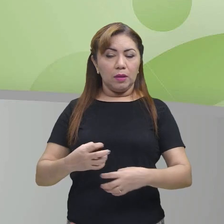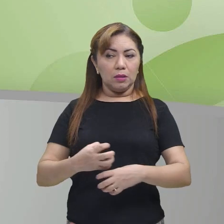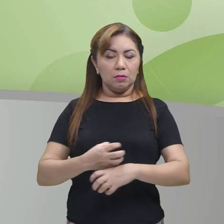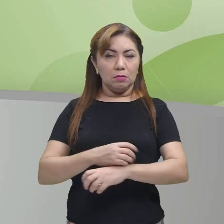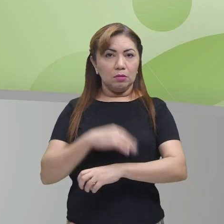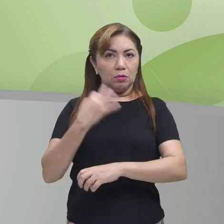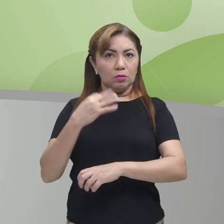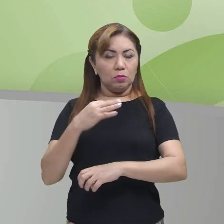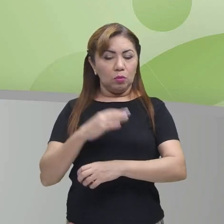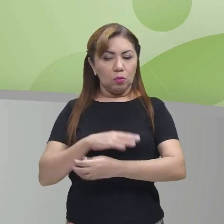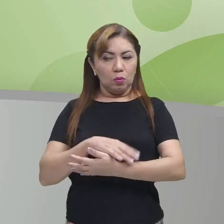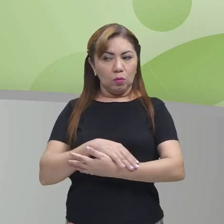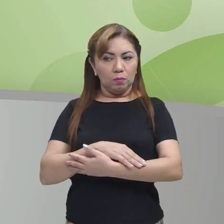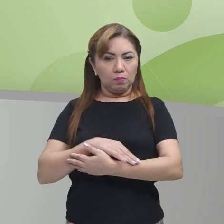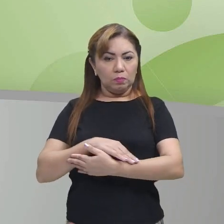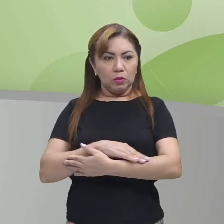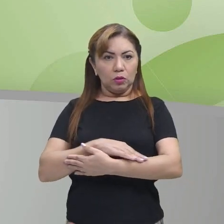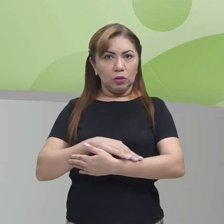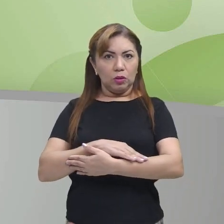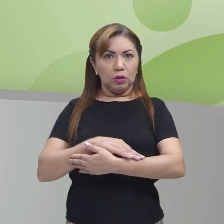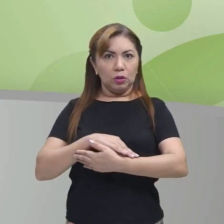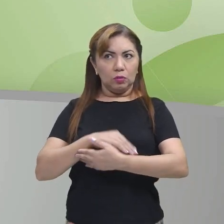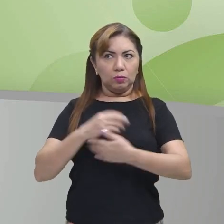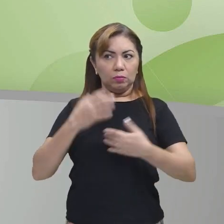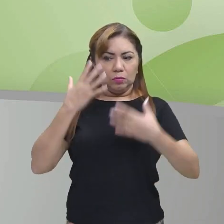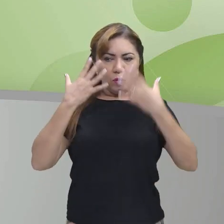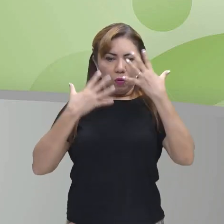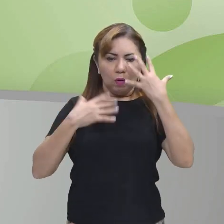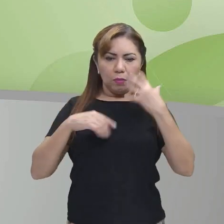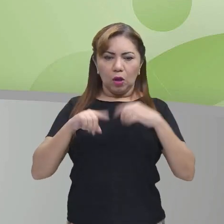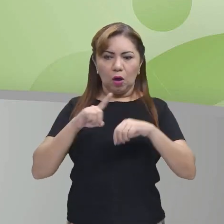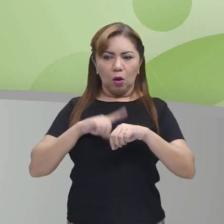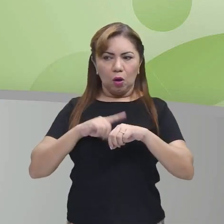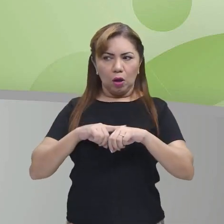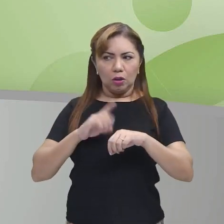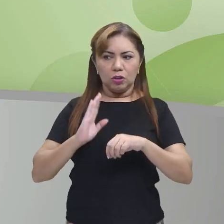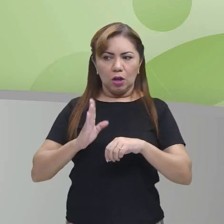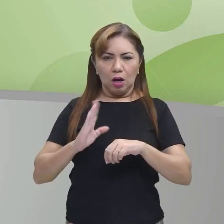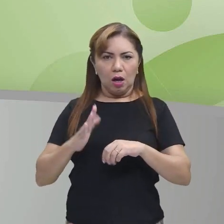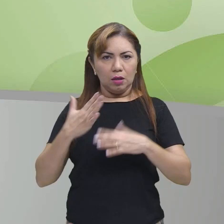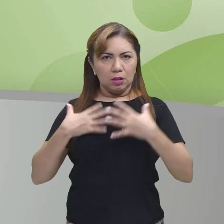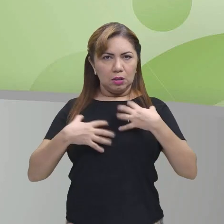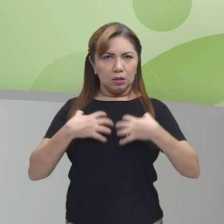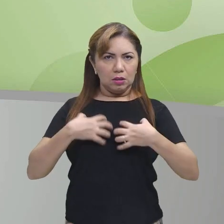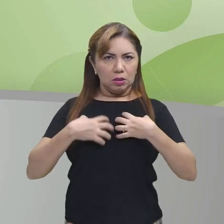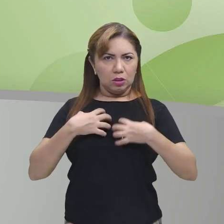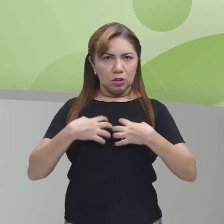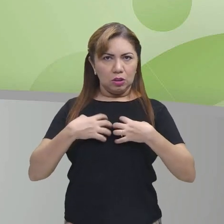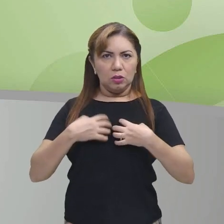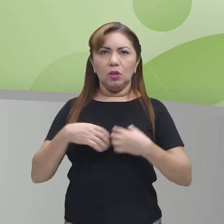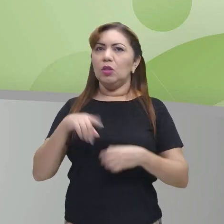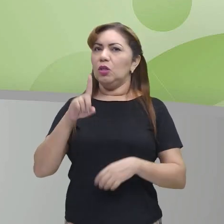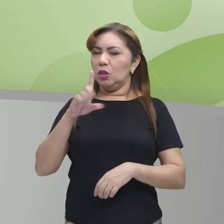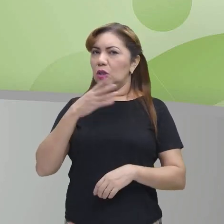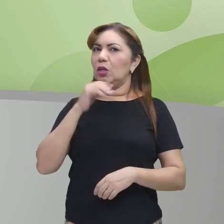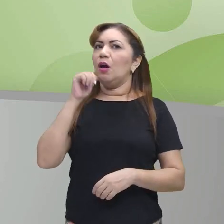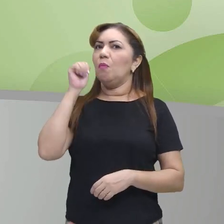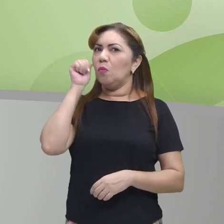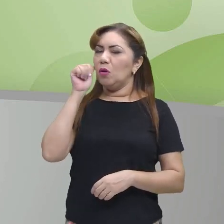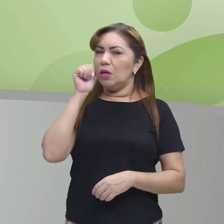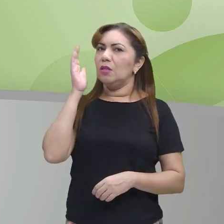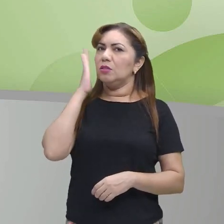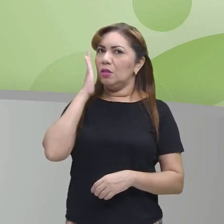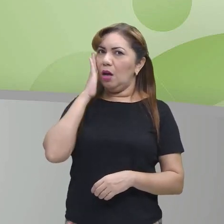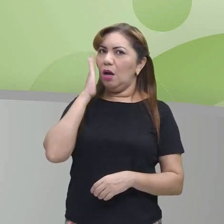é através desses hormônios que são produzidos, que a mulher sabe a hora que